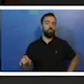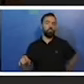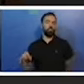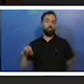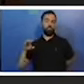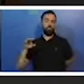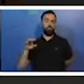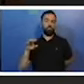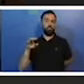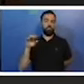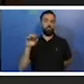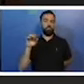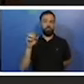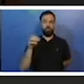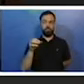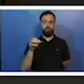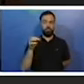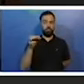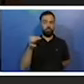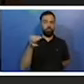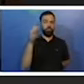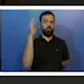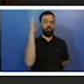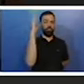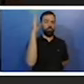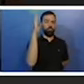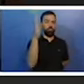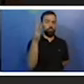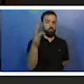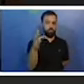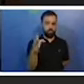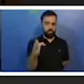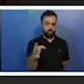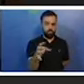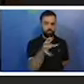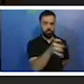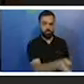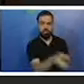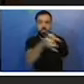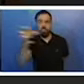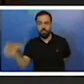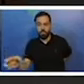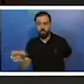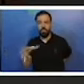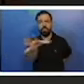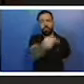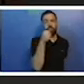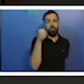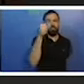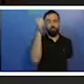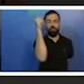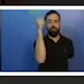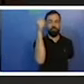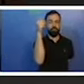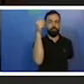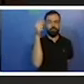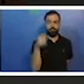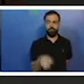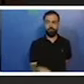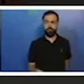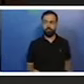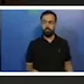isso a mesma mão você solta o bastão pega o objeto troca de lado e pega o bastão de novo